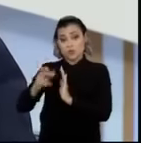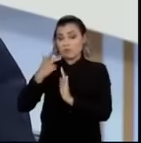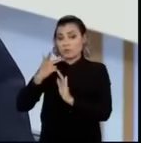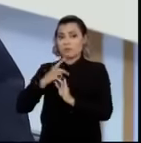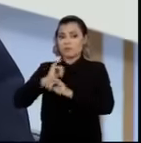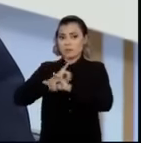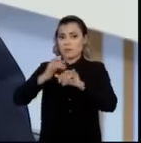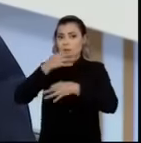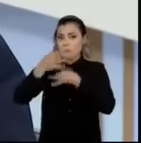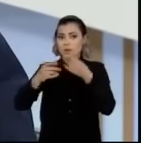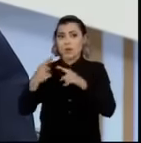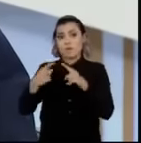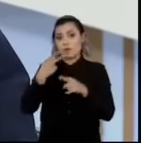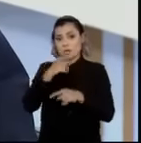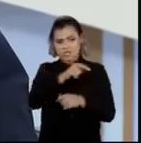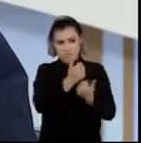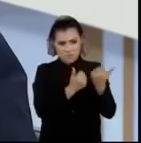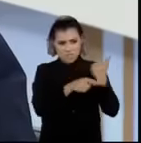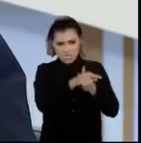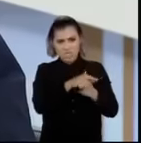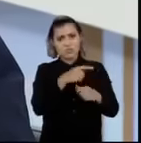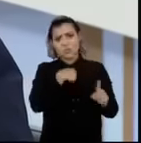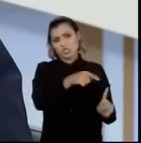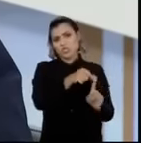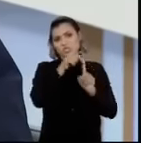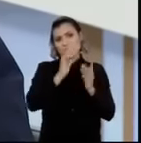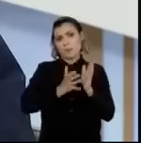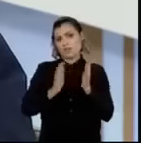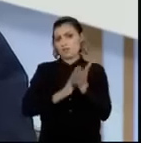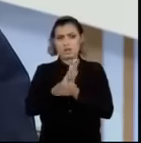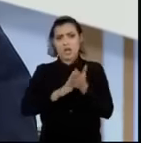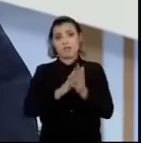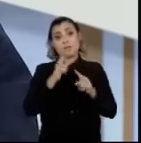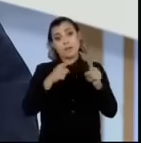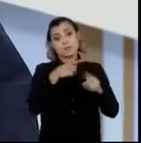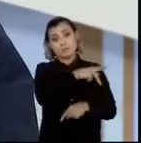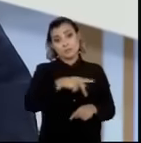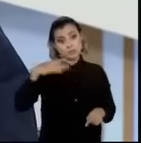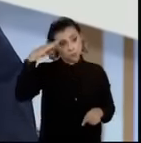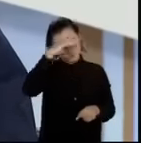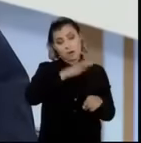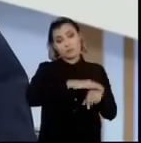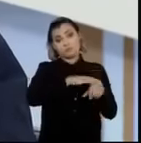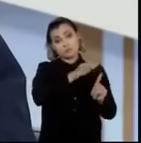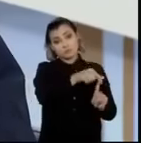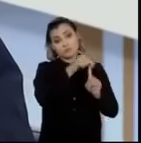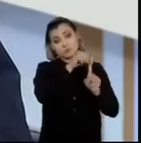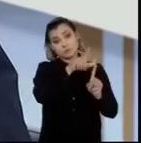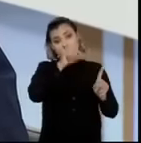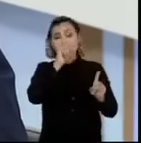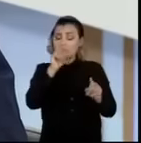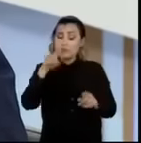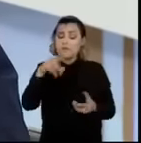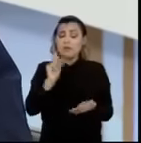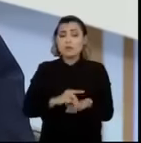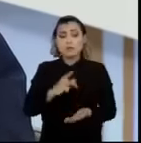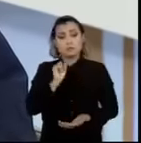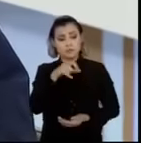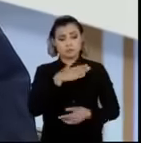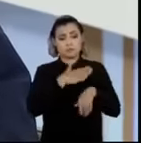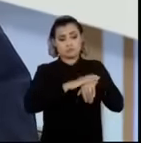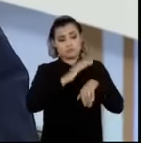nesse sentido, dizendo que eu não estava lá por indicação do partido, mas por uma escolha pessoal do presidente da República, e isso é verdade. Agora,